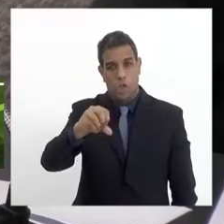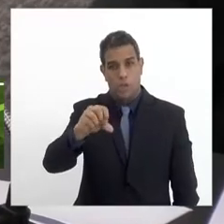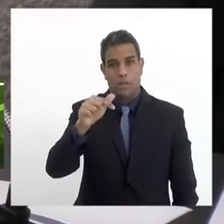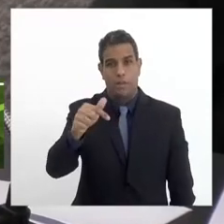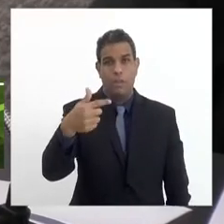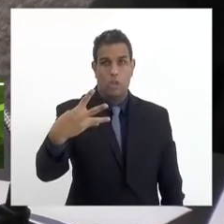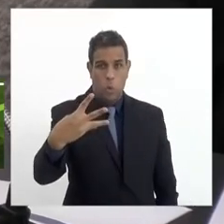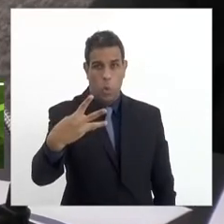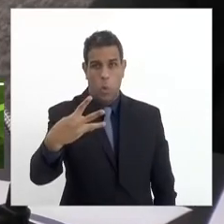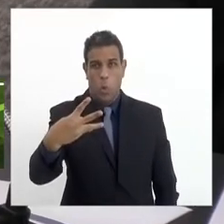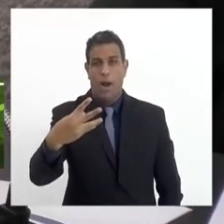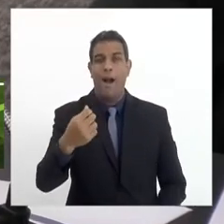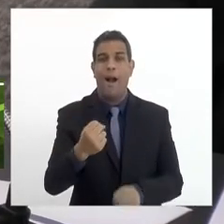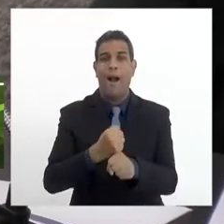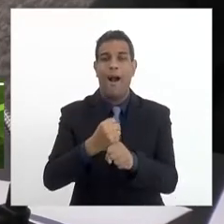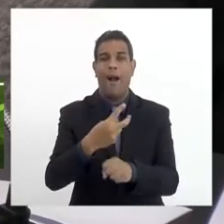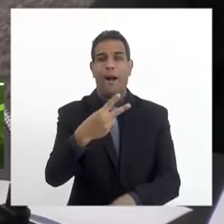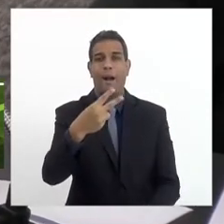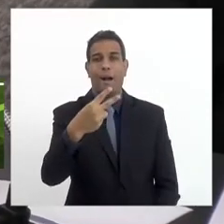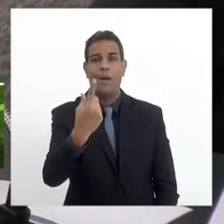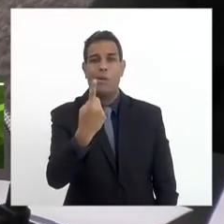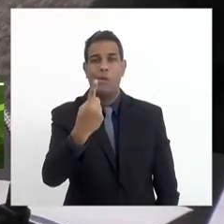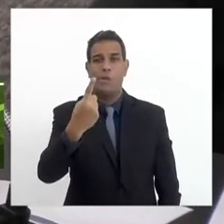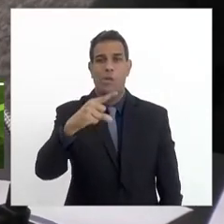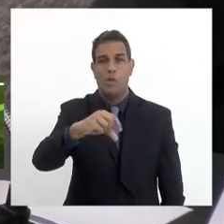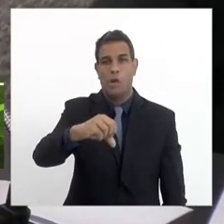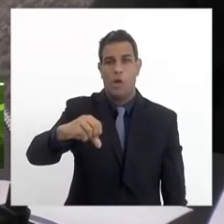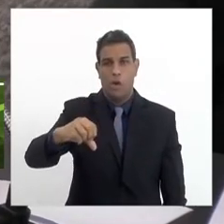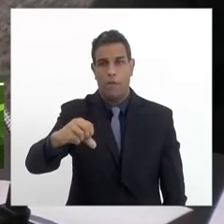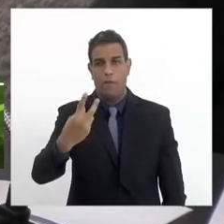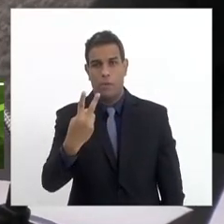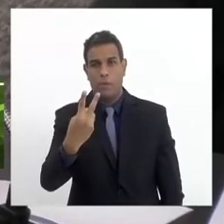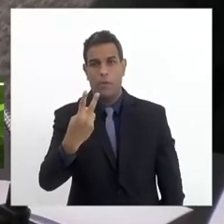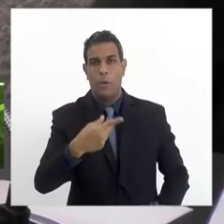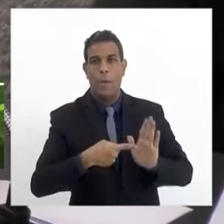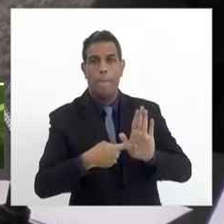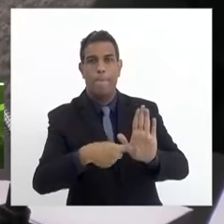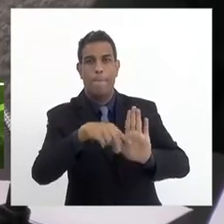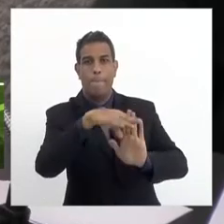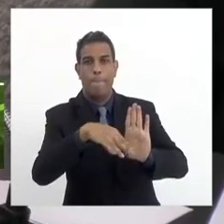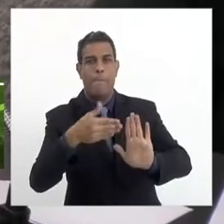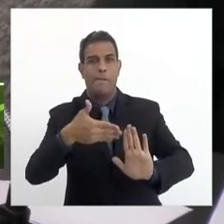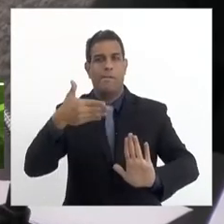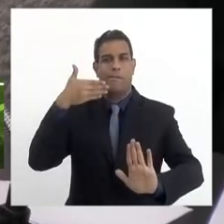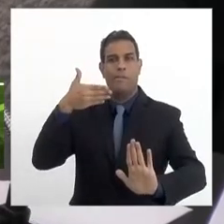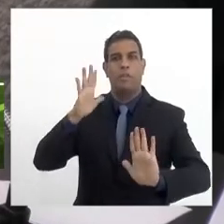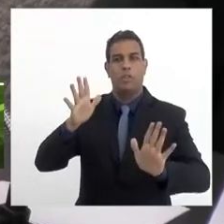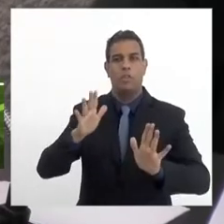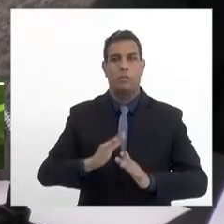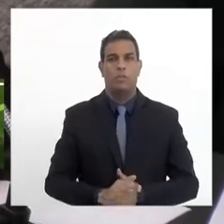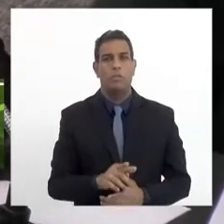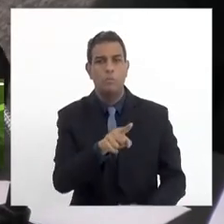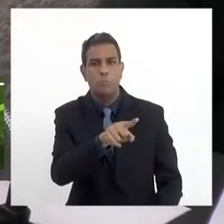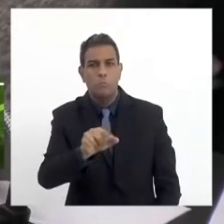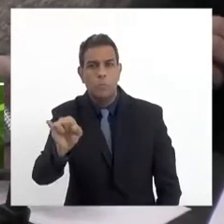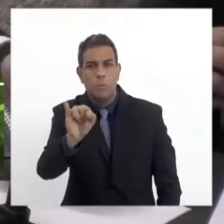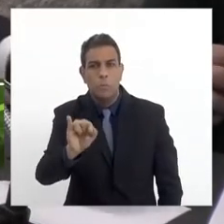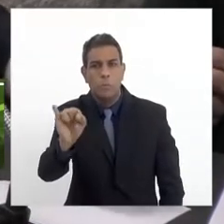de 92. Desculpa, obrigada, Rodrigo. Desculpa trazer um tema que já está superado, presidente, mas acho que é